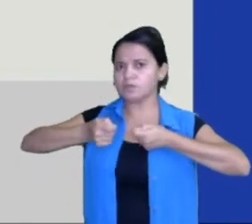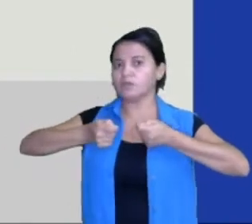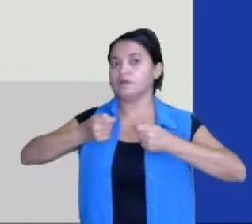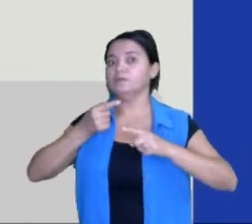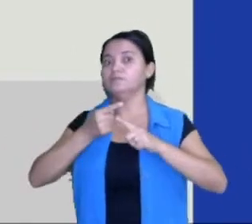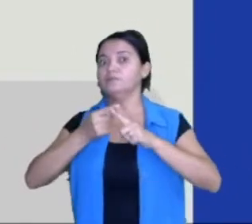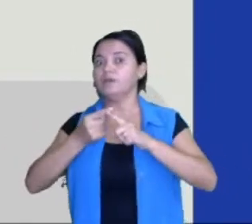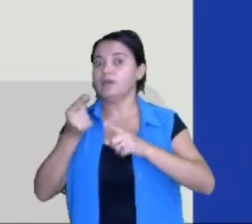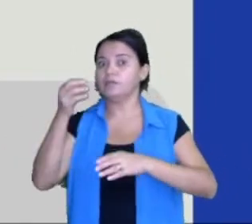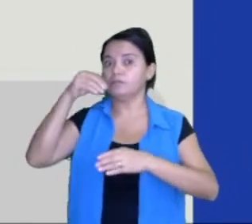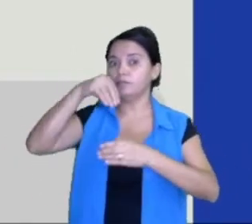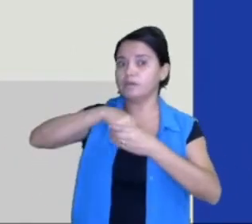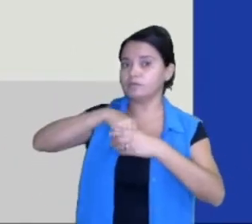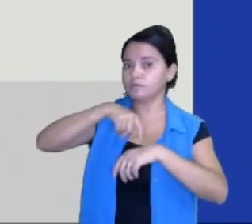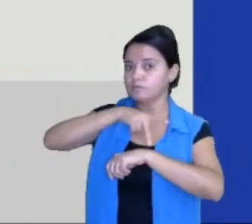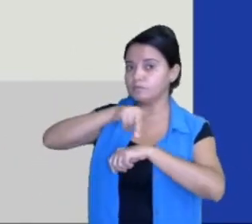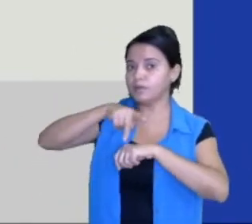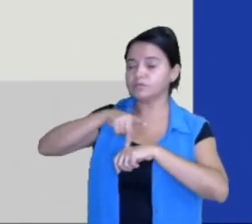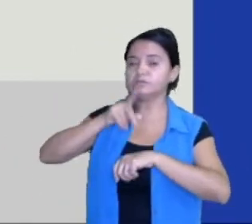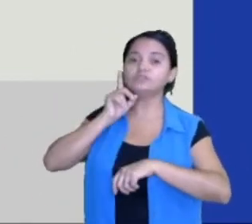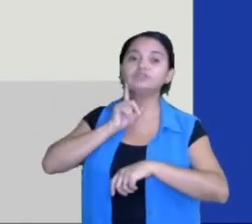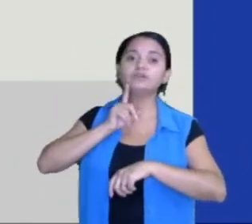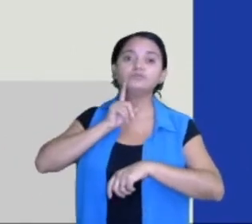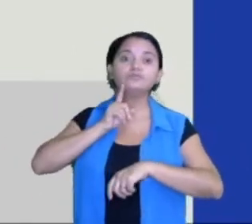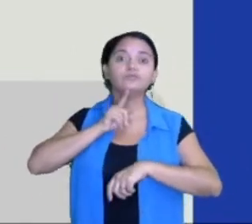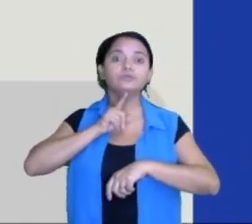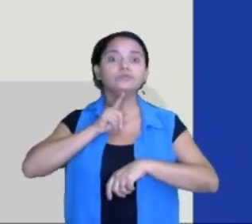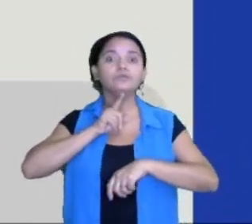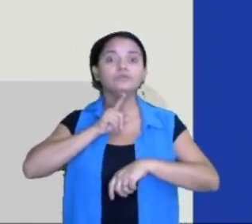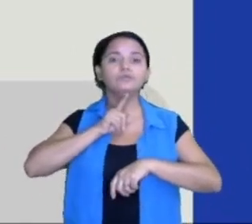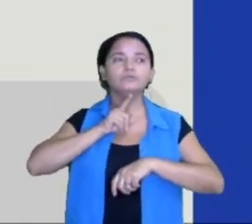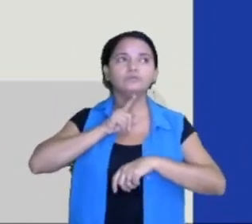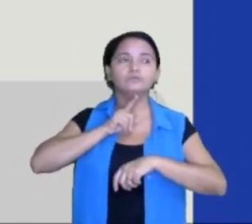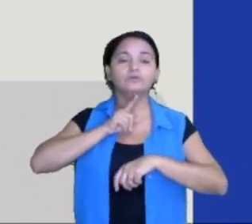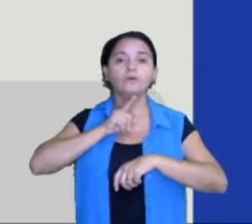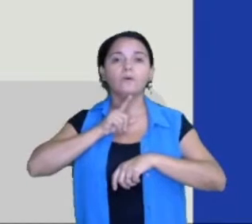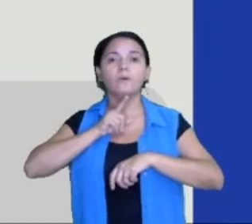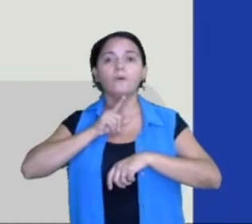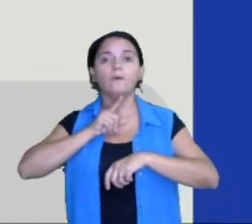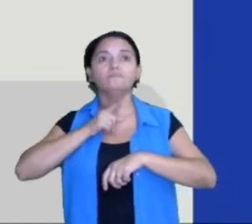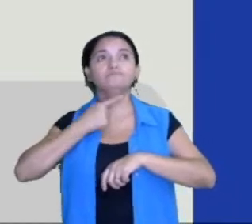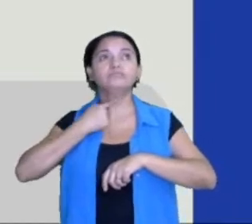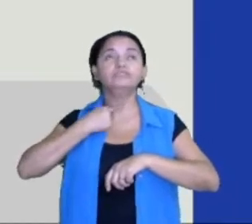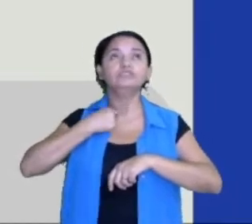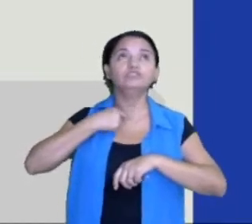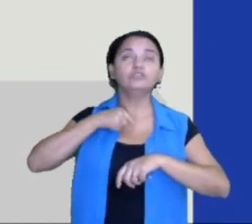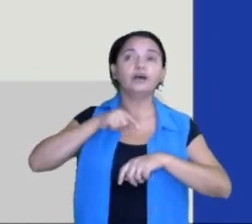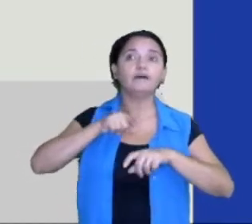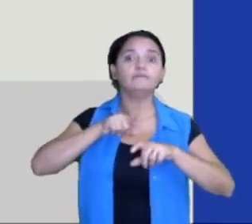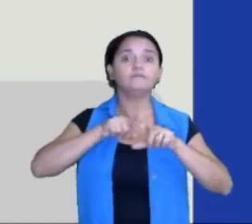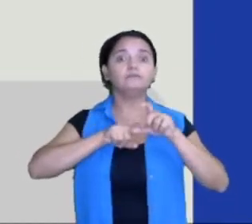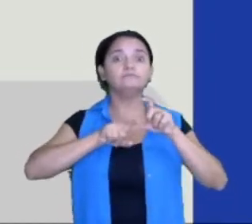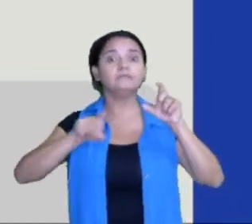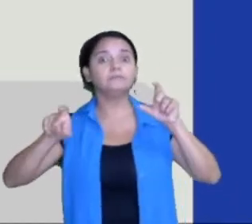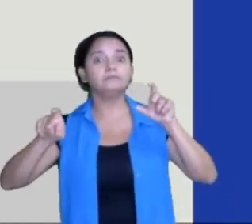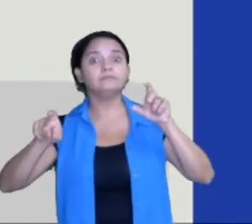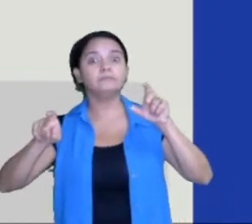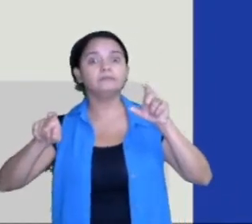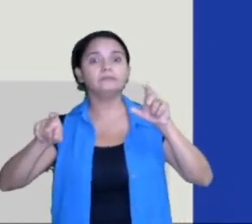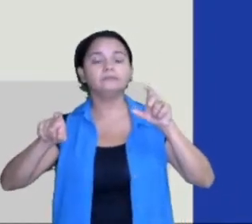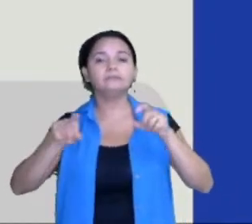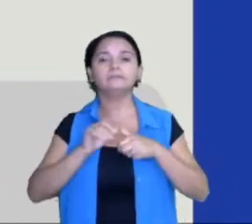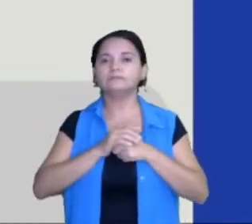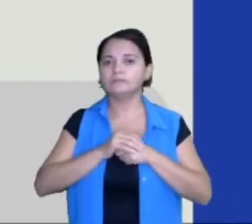Estados Unidos, para que viesse a independência, tá certo, pessoal? essa independência, ela iria